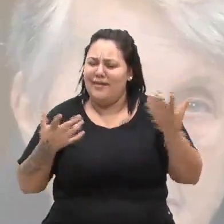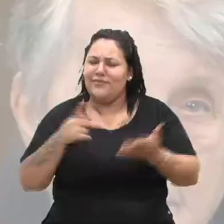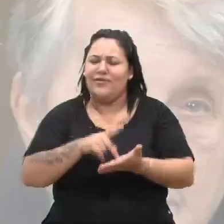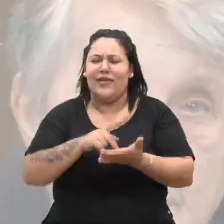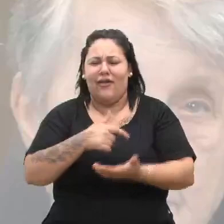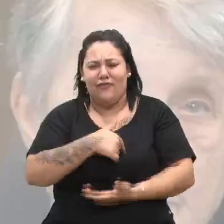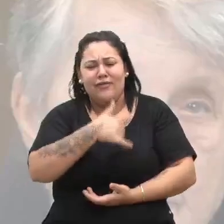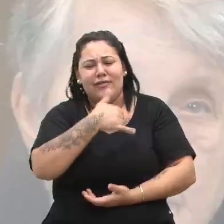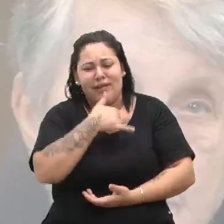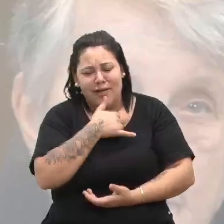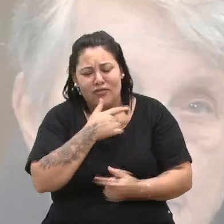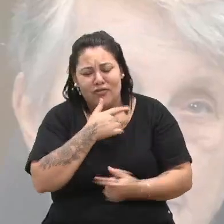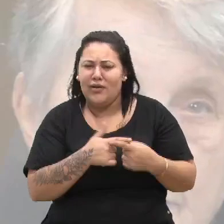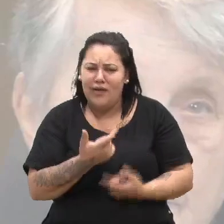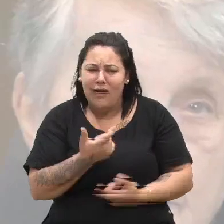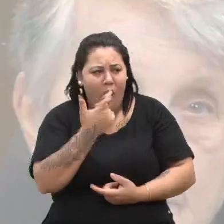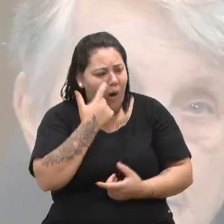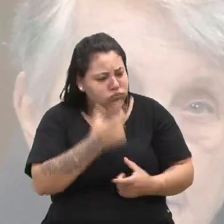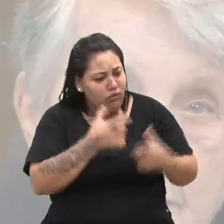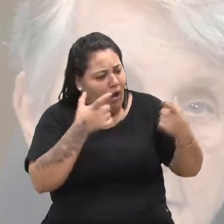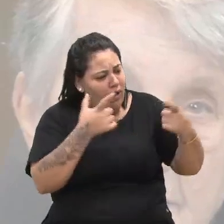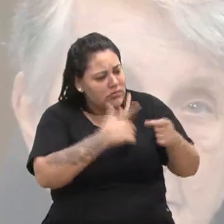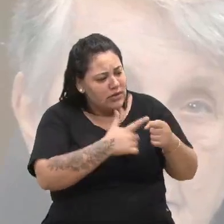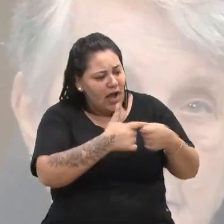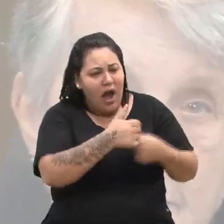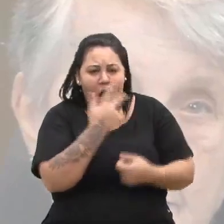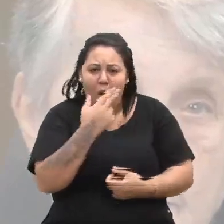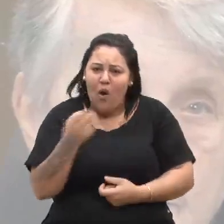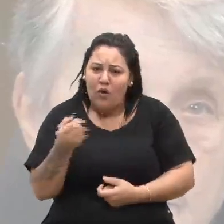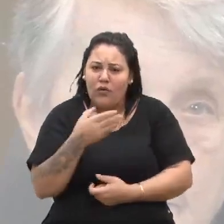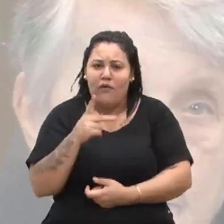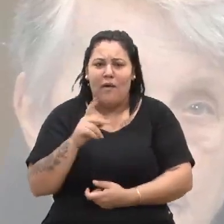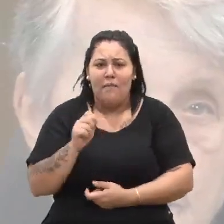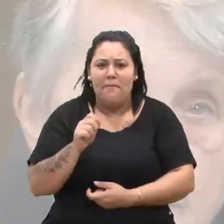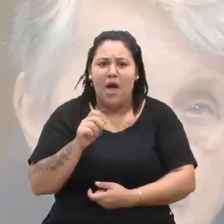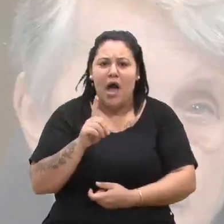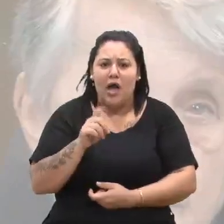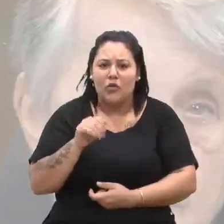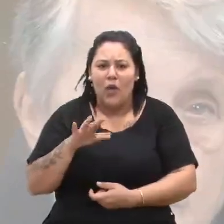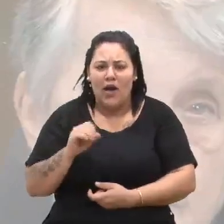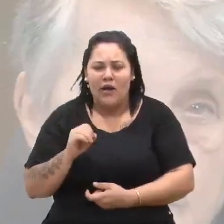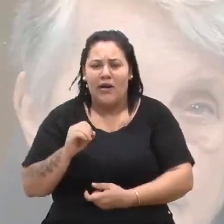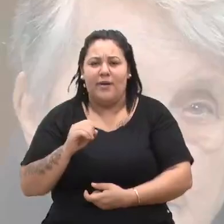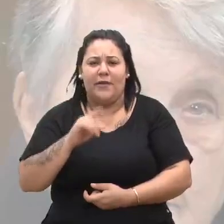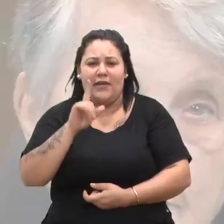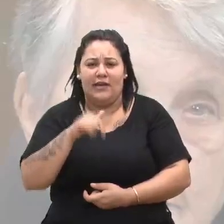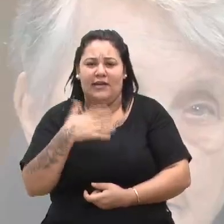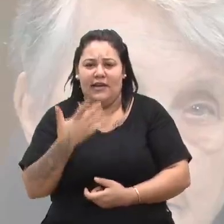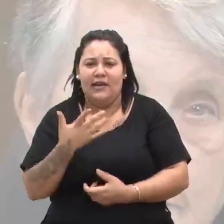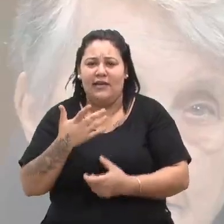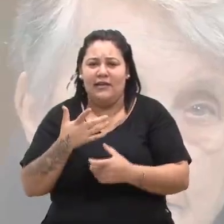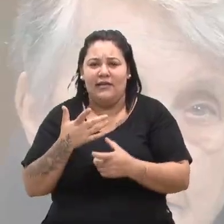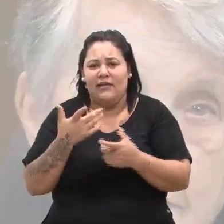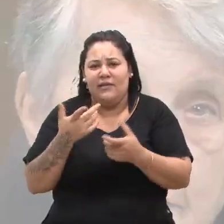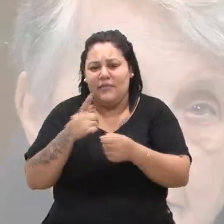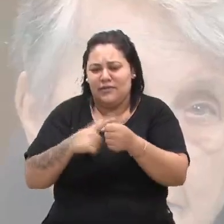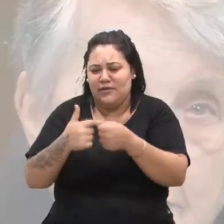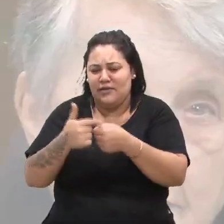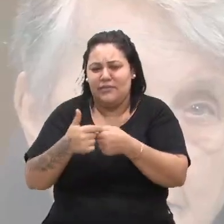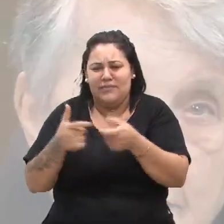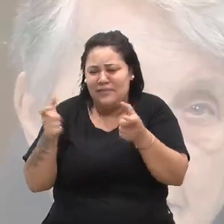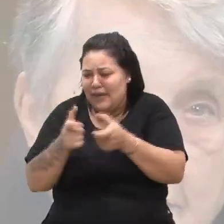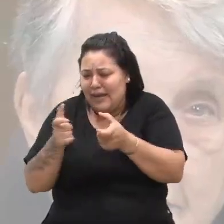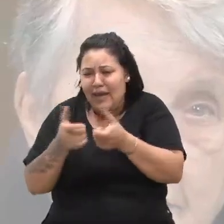cidade do tamanho de Nova Pádua acontecer um tipo de coisa como essa, para te ver como é algo cultural que a gente precisa trazer